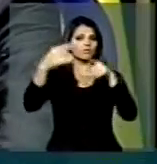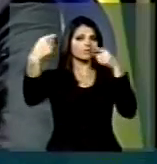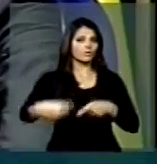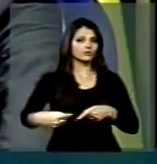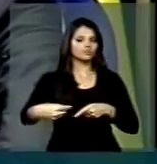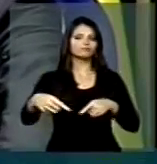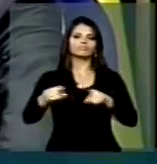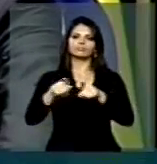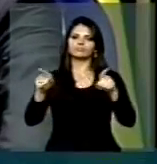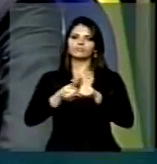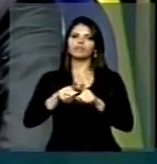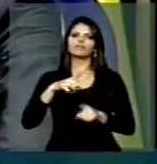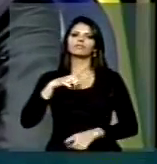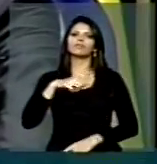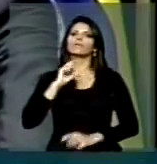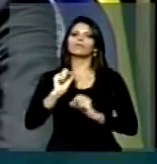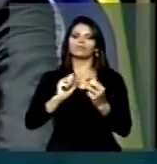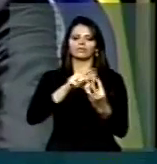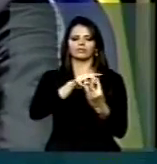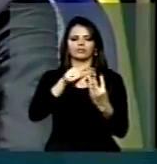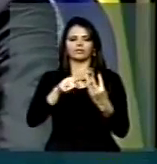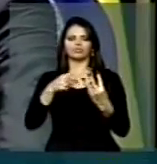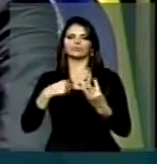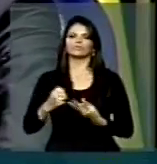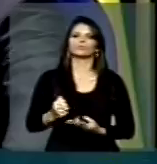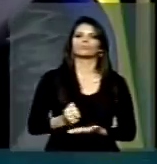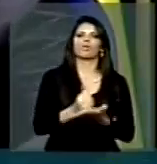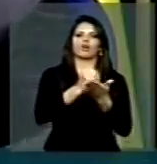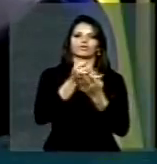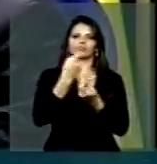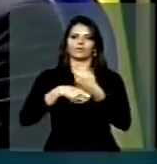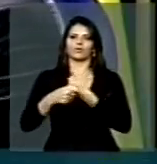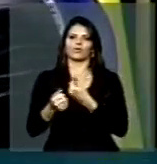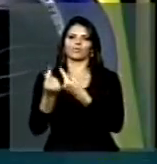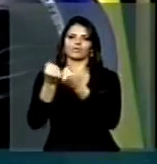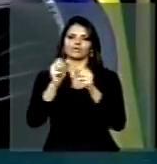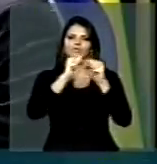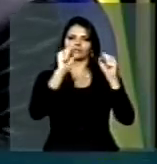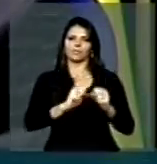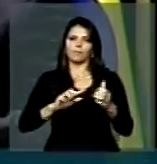ela, acrescentamos o tripé que por anos deu suporte à nossa economia, com o sistema